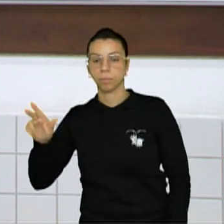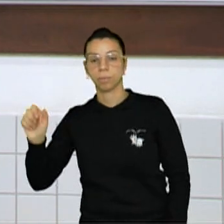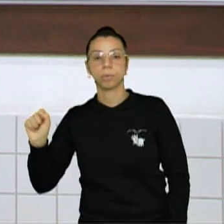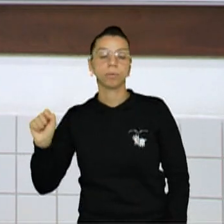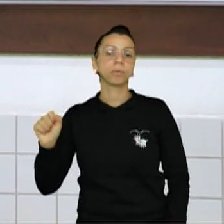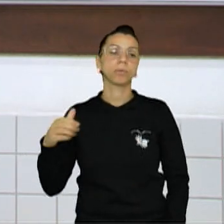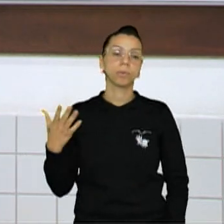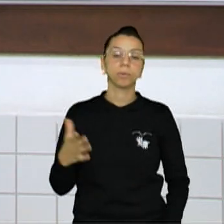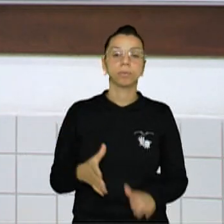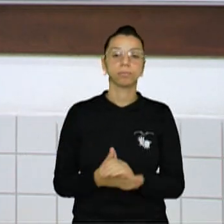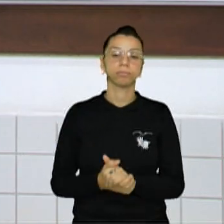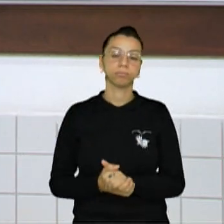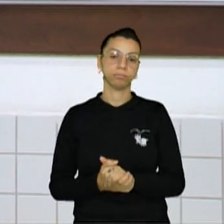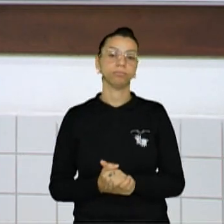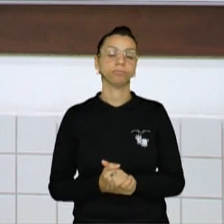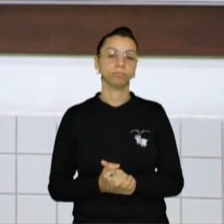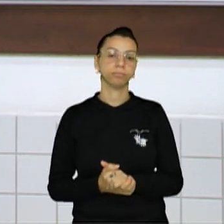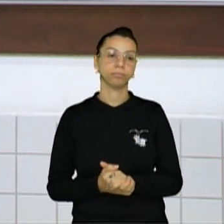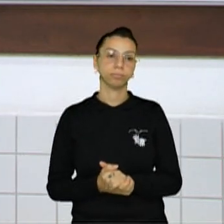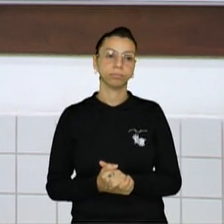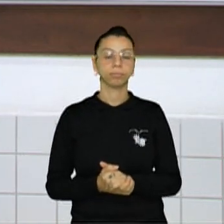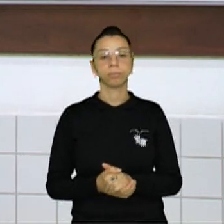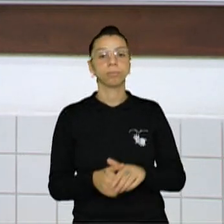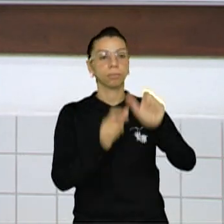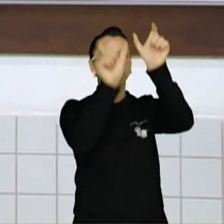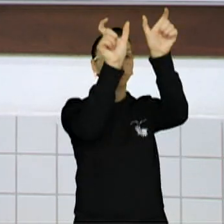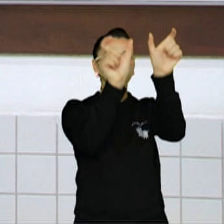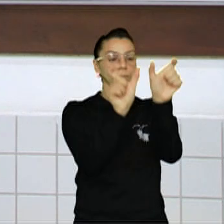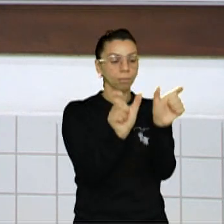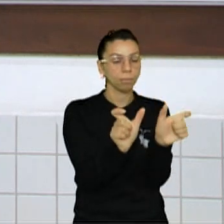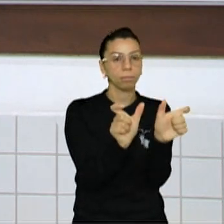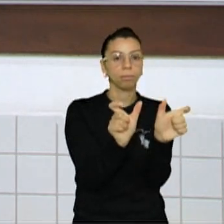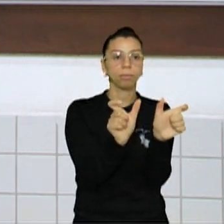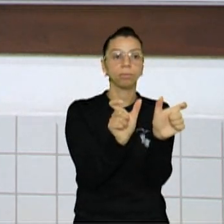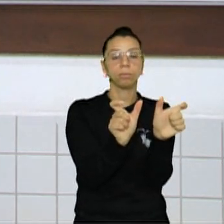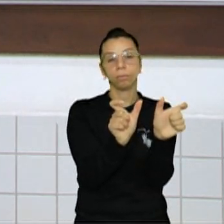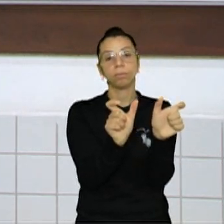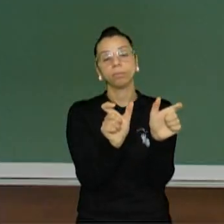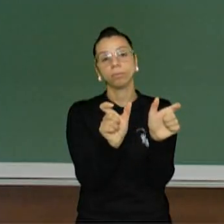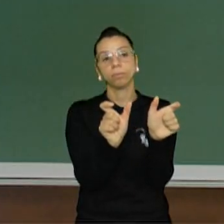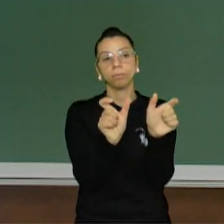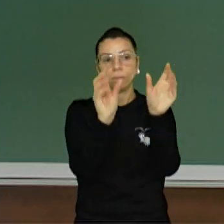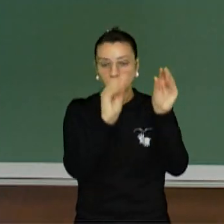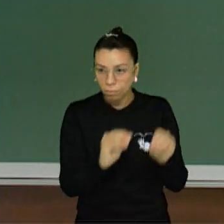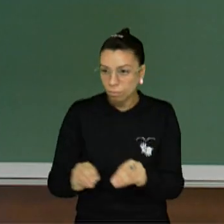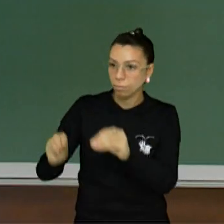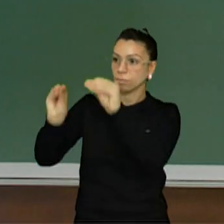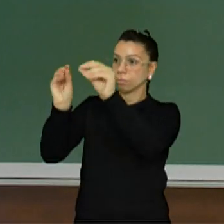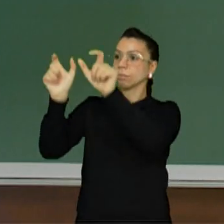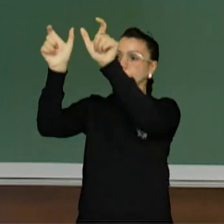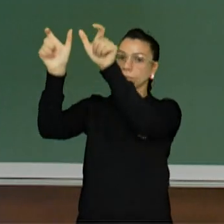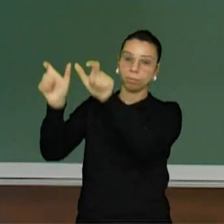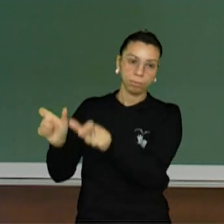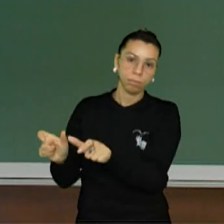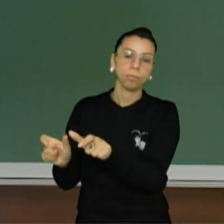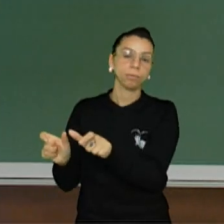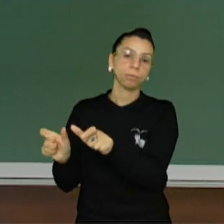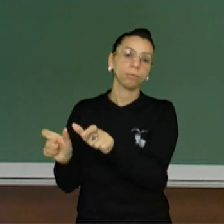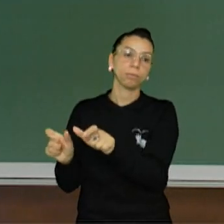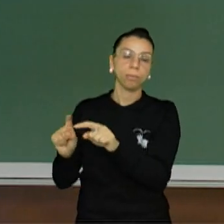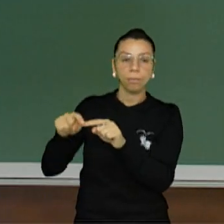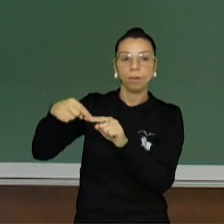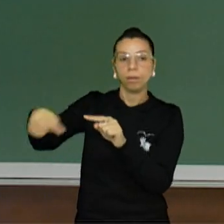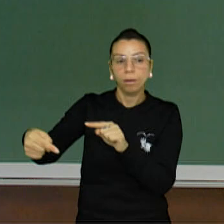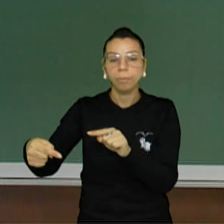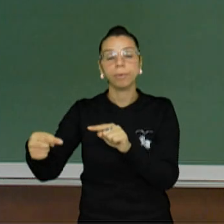anterior. Ele foi ali, pegou as duas primeiras colunas, né? Repetiu aqui as duas primeiras